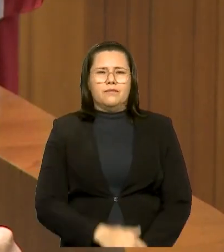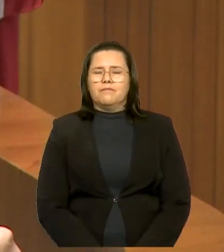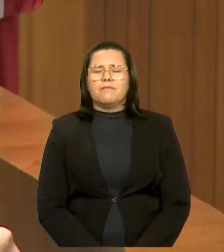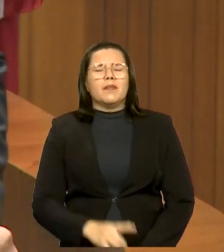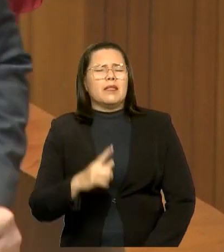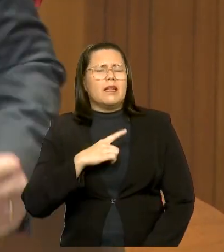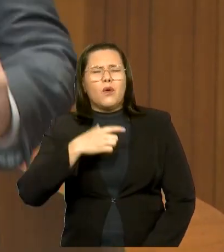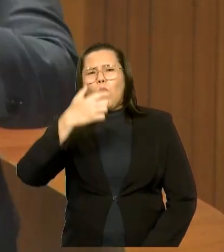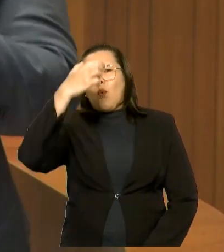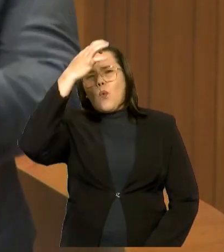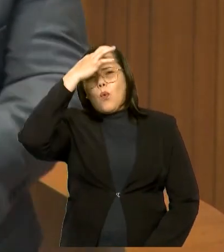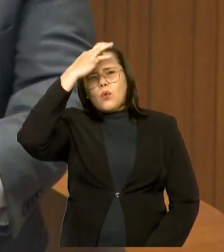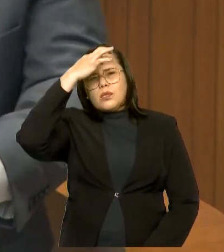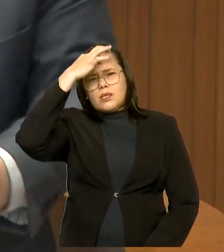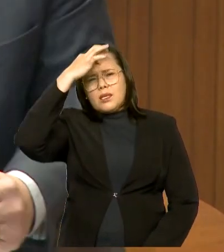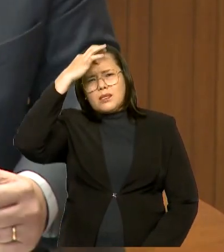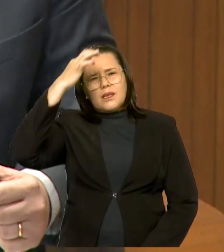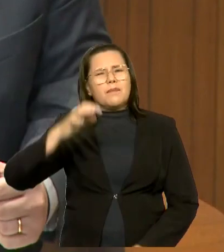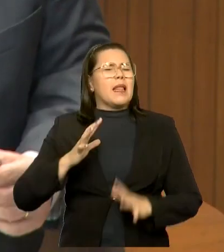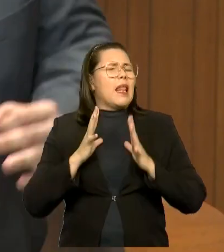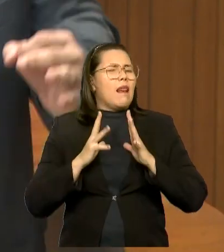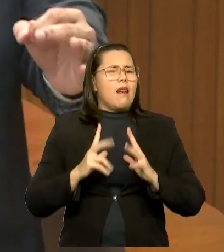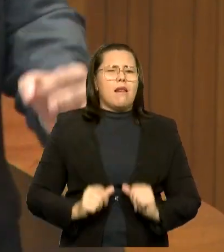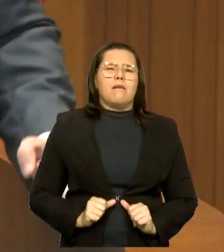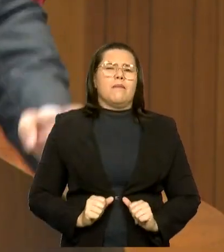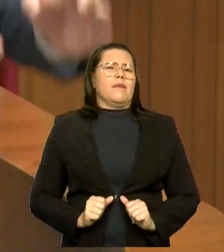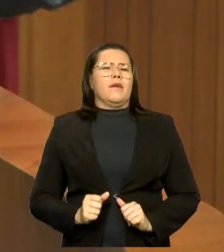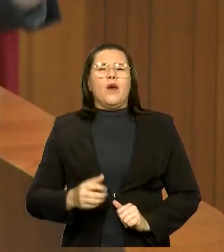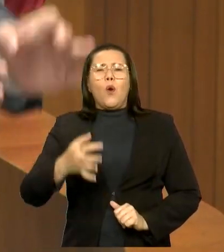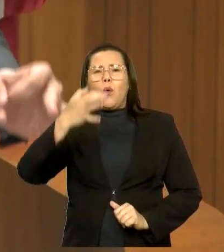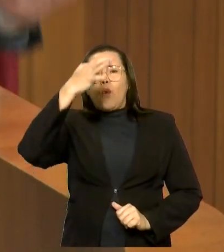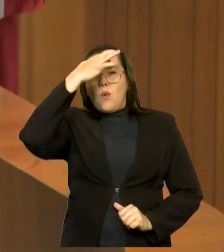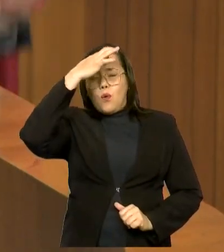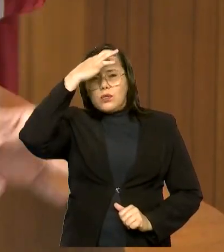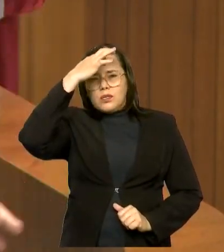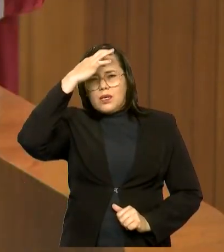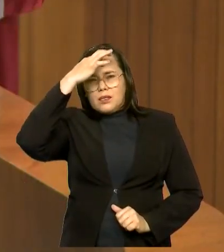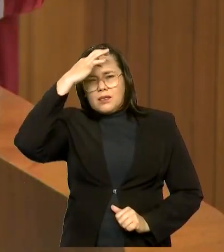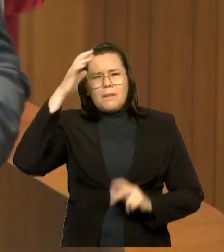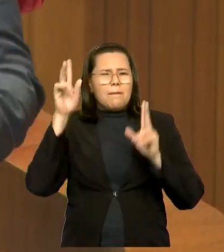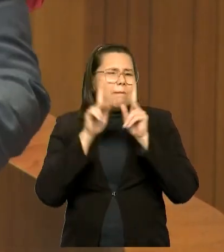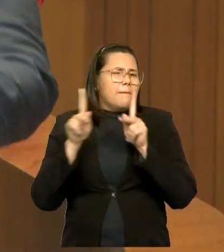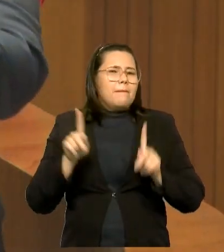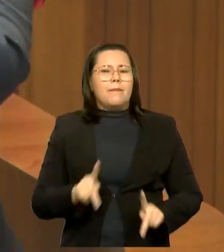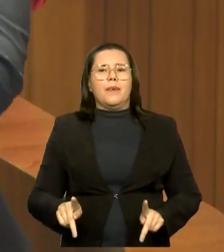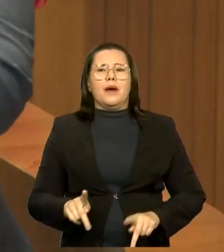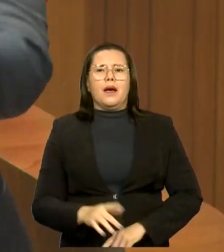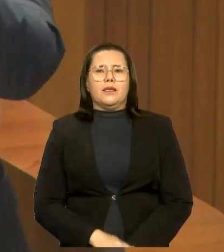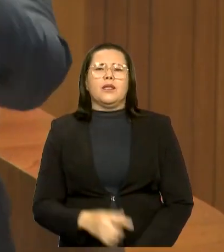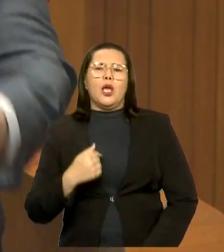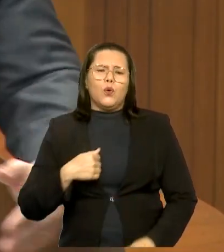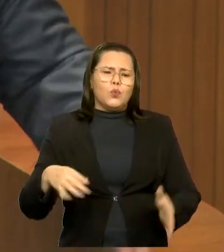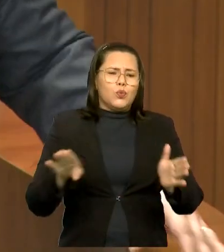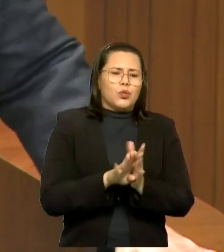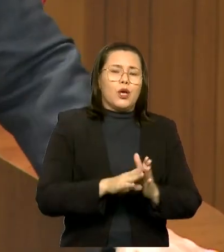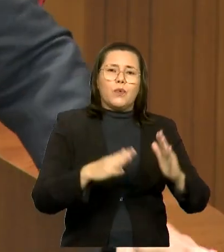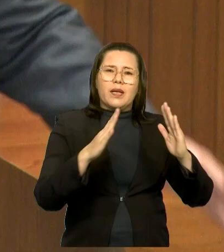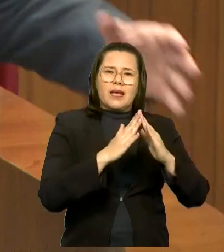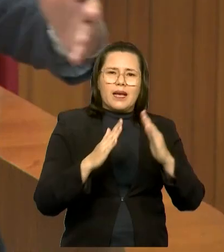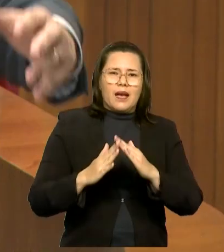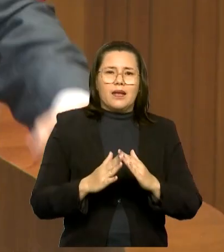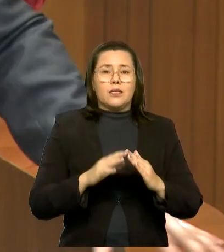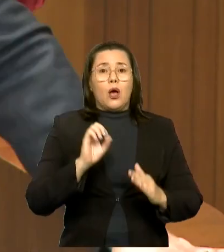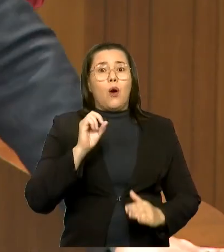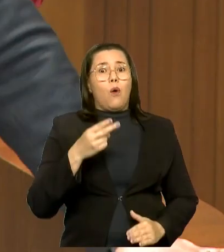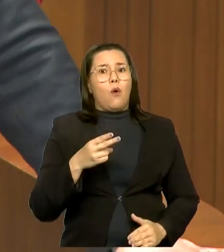Neto Evangelista. A minha consciência é meu guia. Quando eu chego na minha casa ao final do dia, ou às vezes em algum hotel, ou na casa de algum